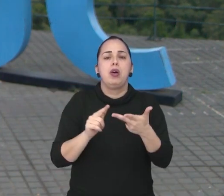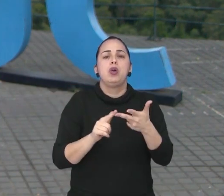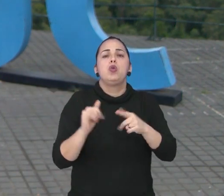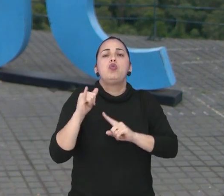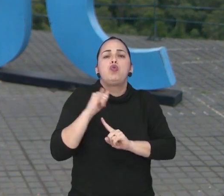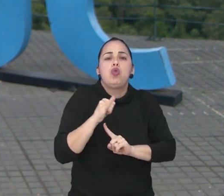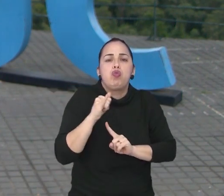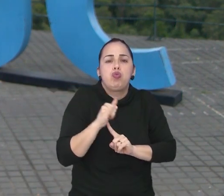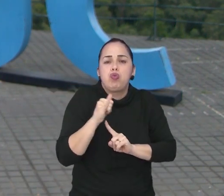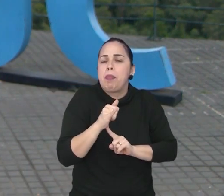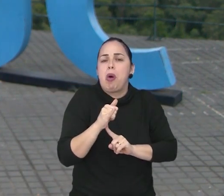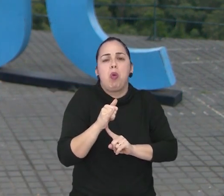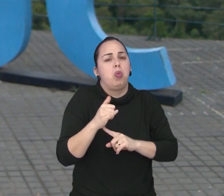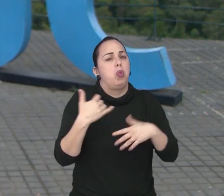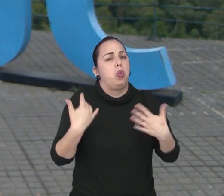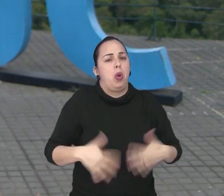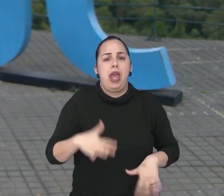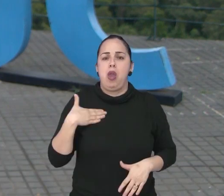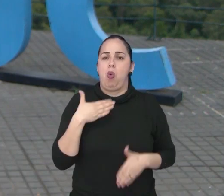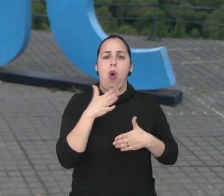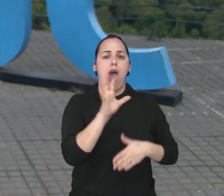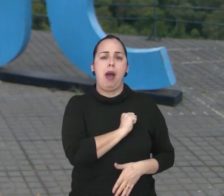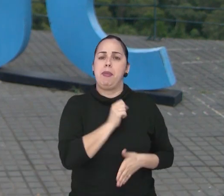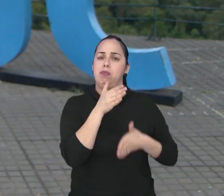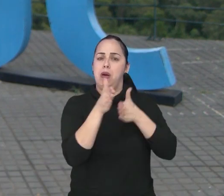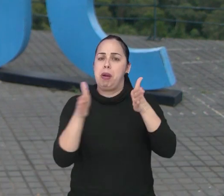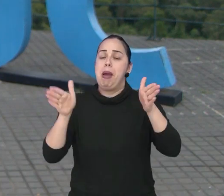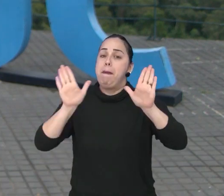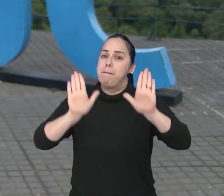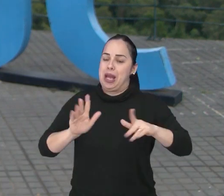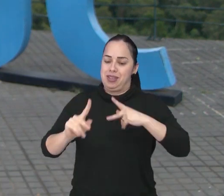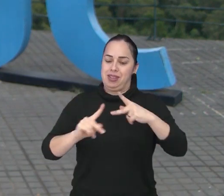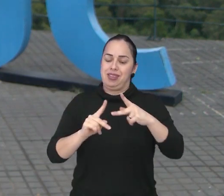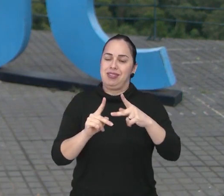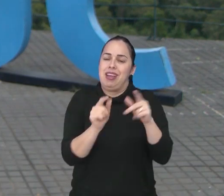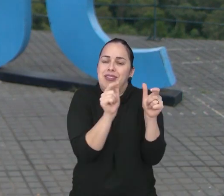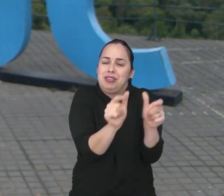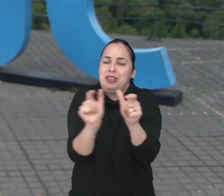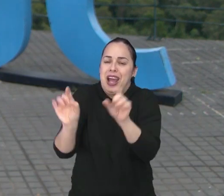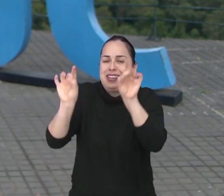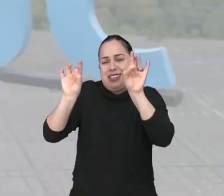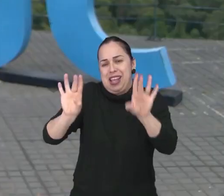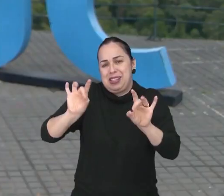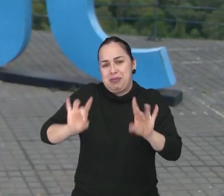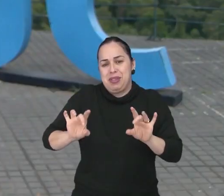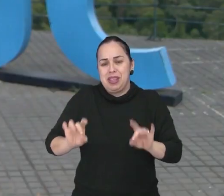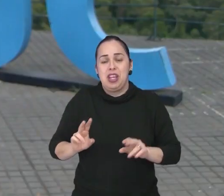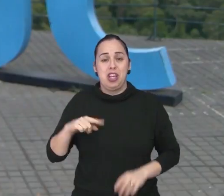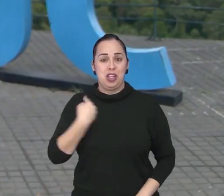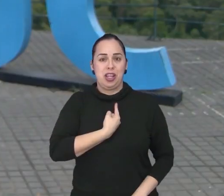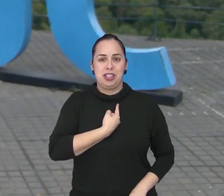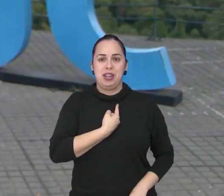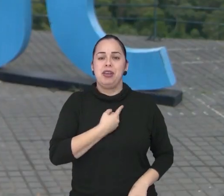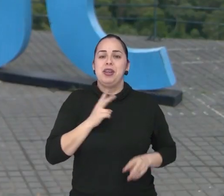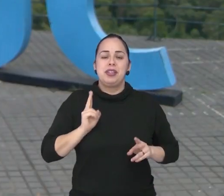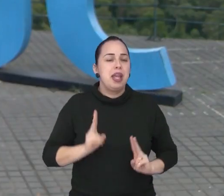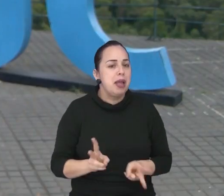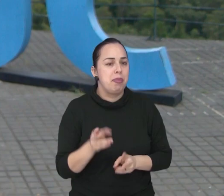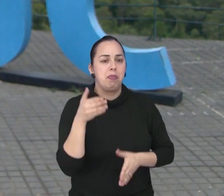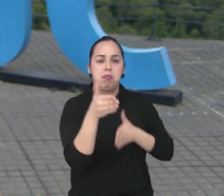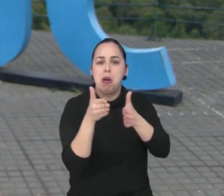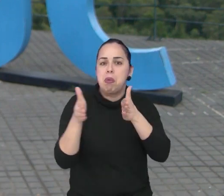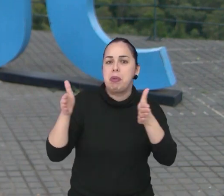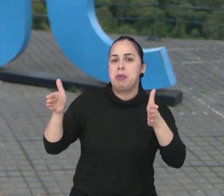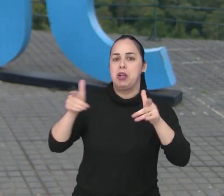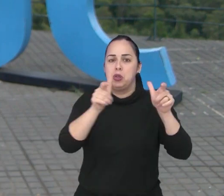Parque Santos Dumont. São lugares assim que eu gosto muito. Mas São José é cheio de cantinhos, né? Então estamos sempre aí correndo os parques